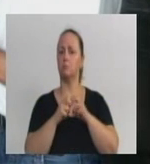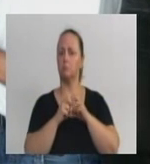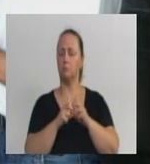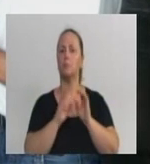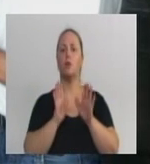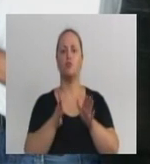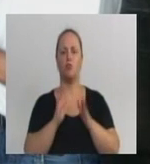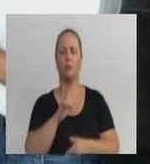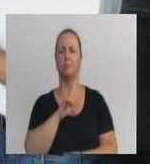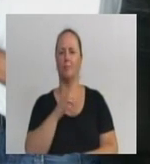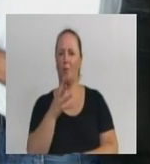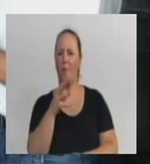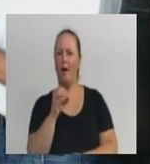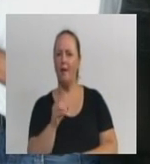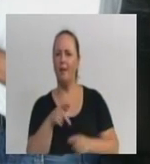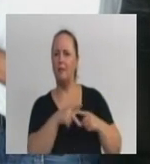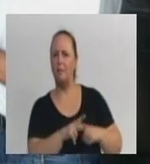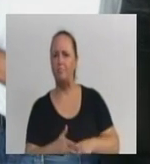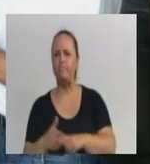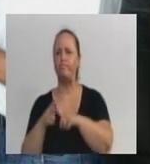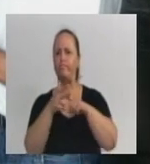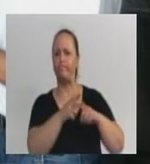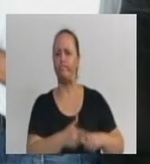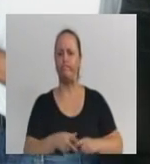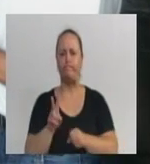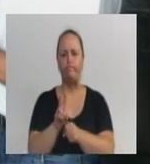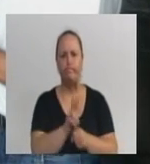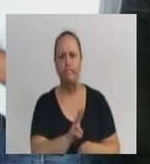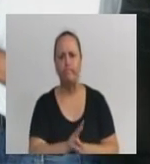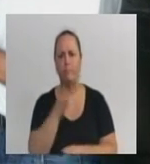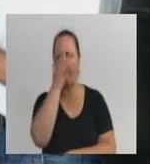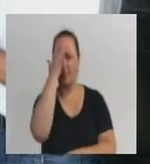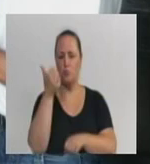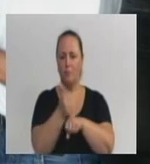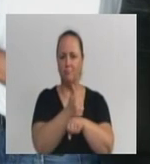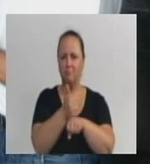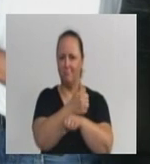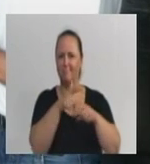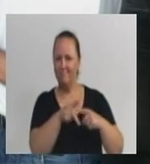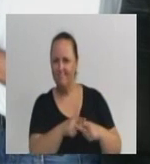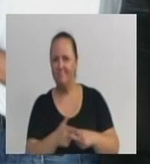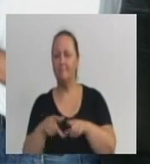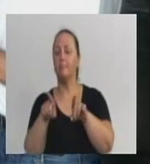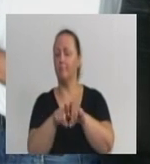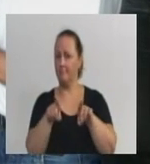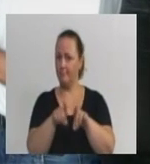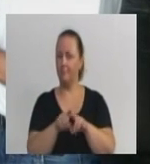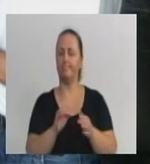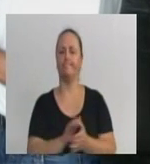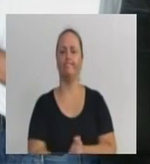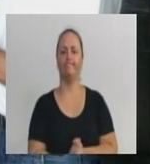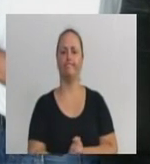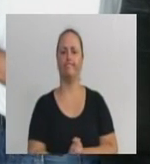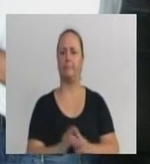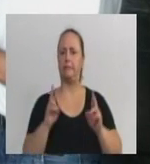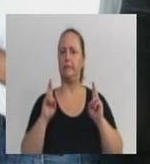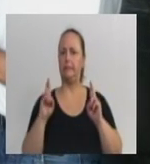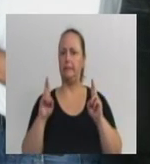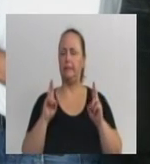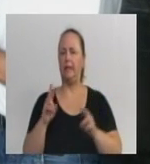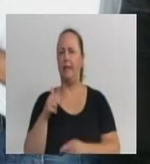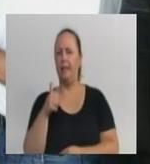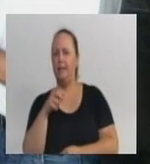40 mecânicos fazendo a manutenção desses ônibus. E esperamos que mais em 15, 20